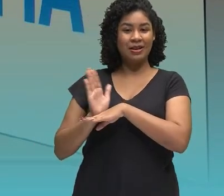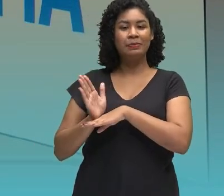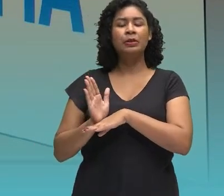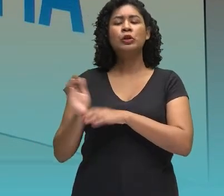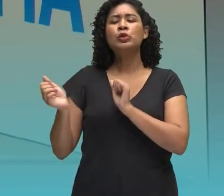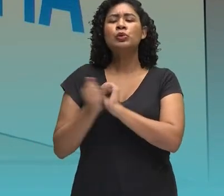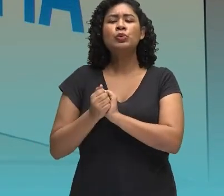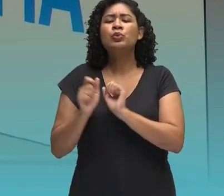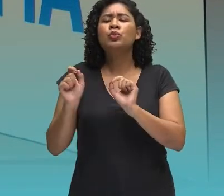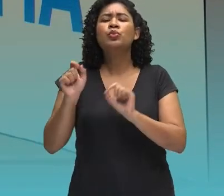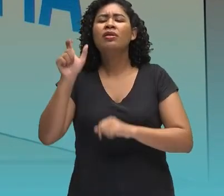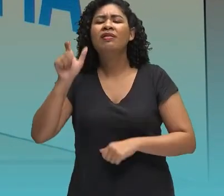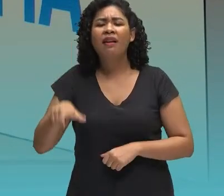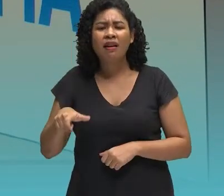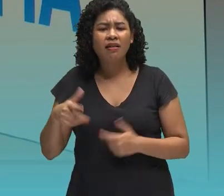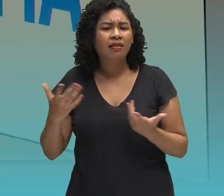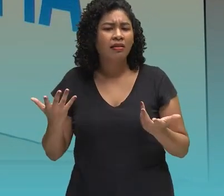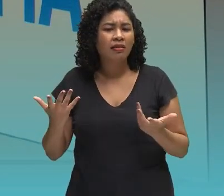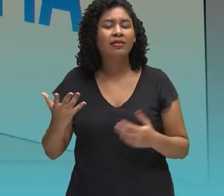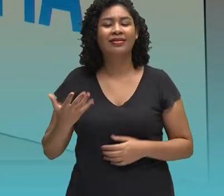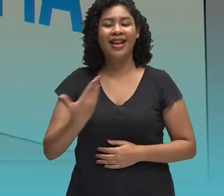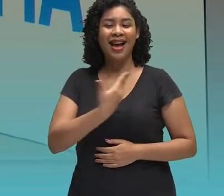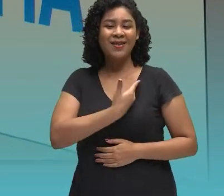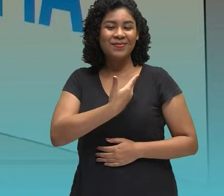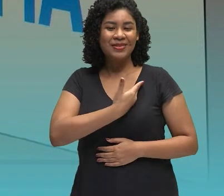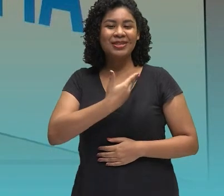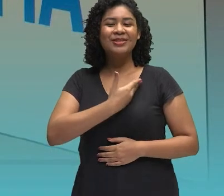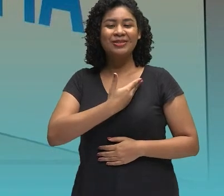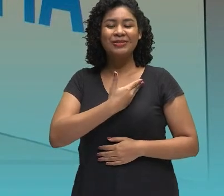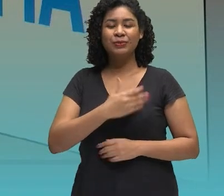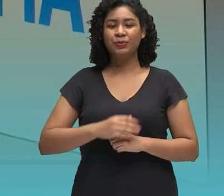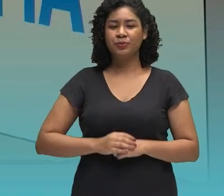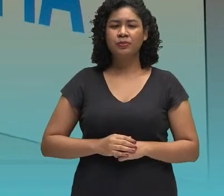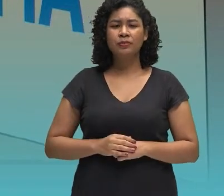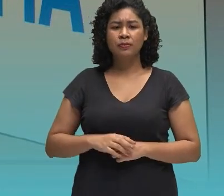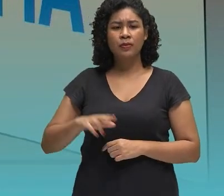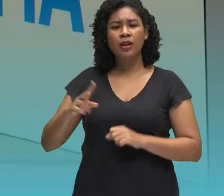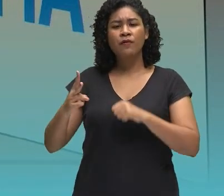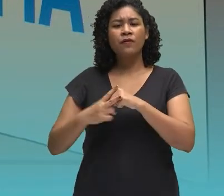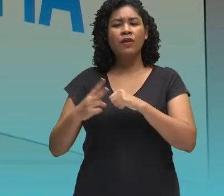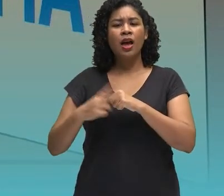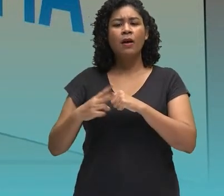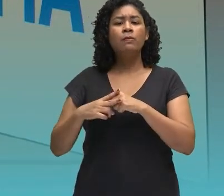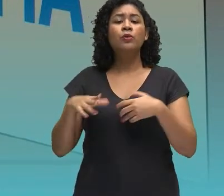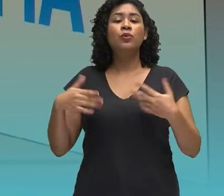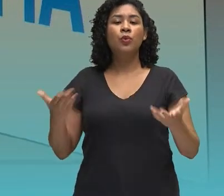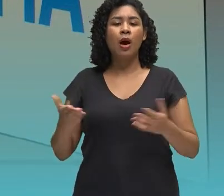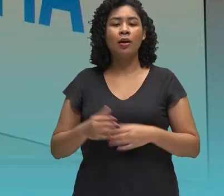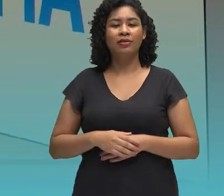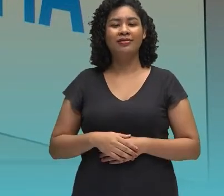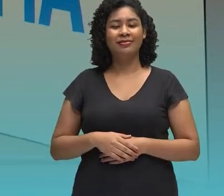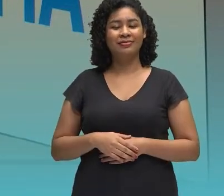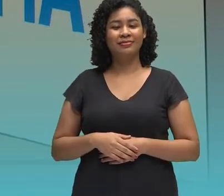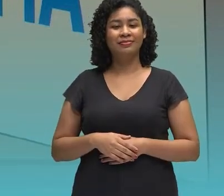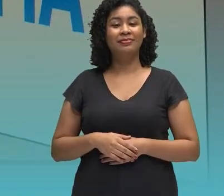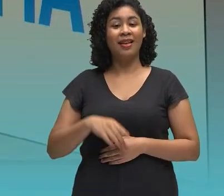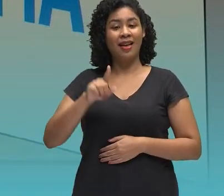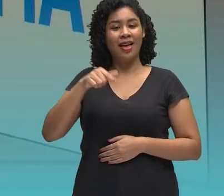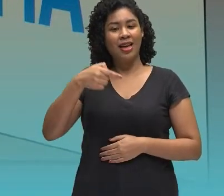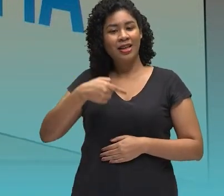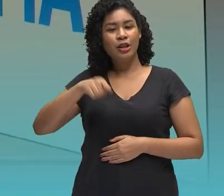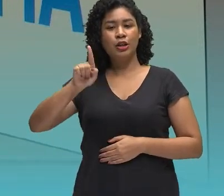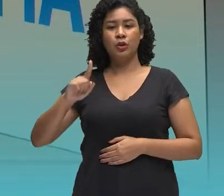friends. Com alguns amigos. Então, qual foi o verbo que ela utilizou? O verbo ir para é o verbo